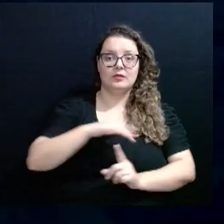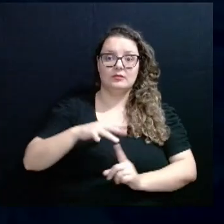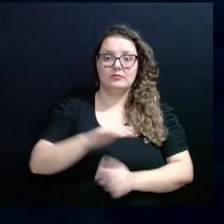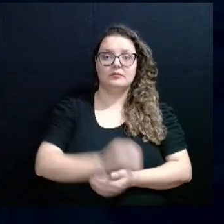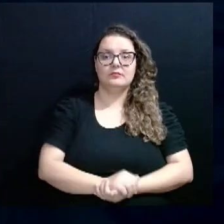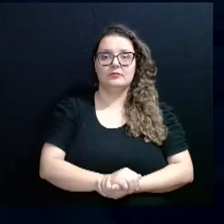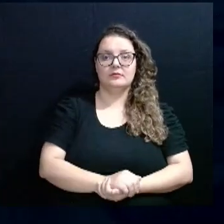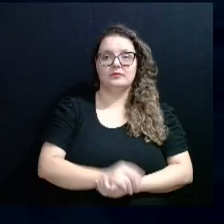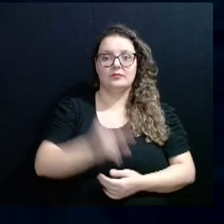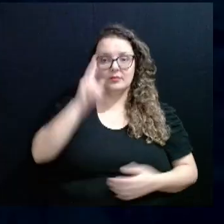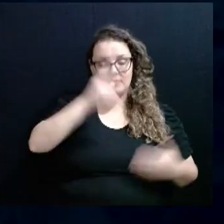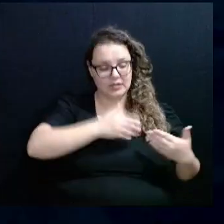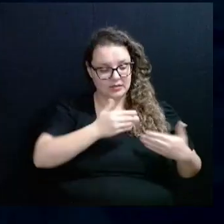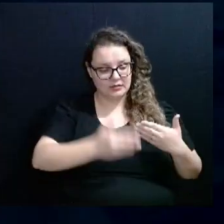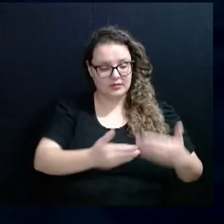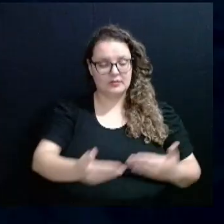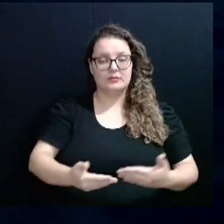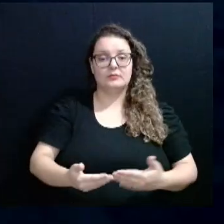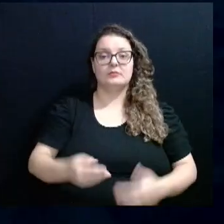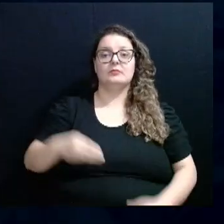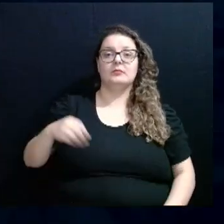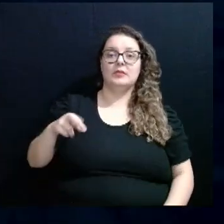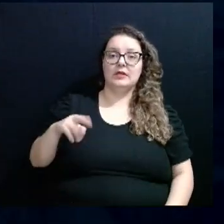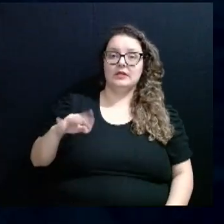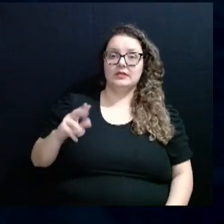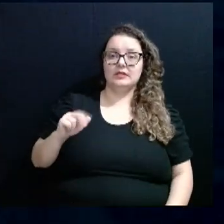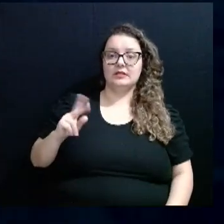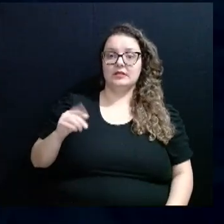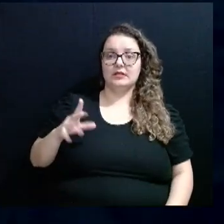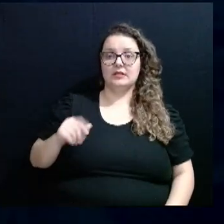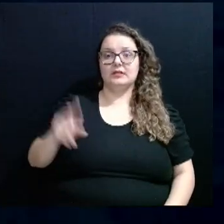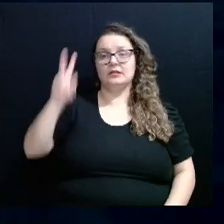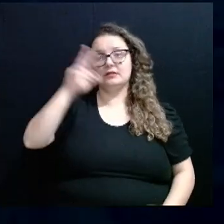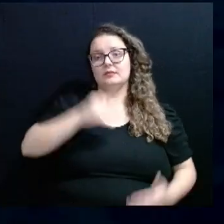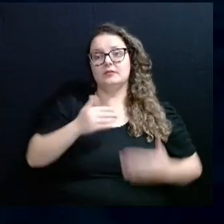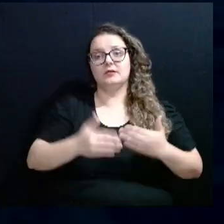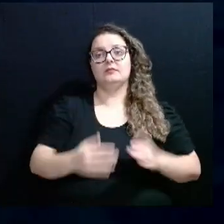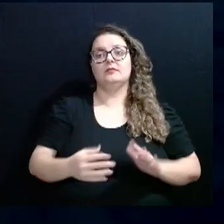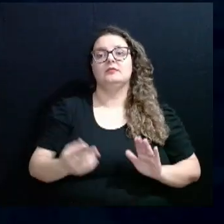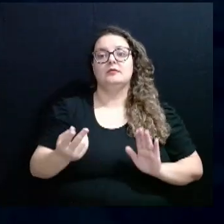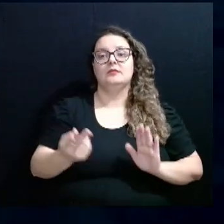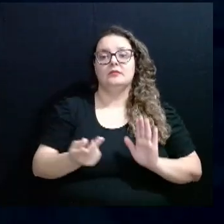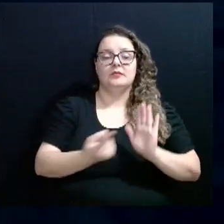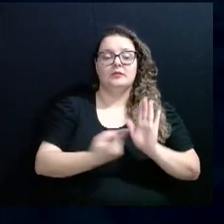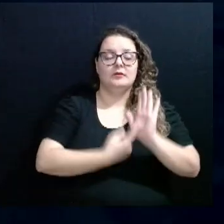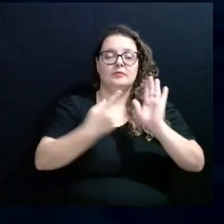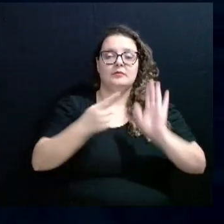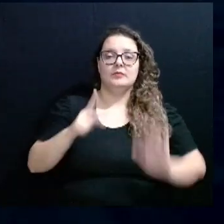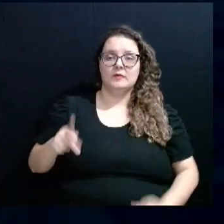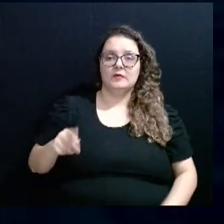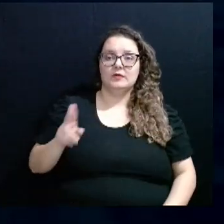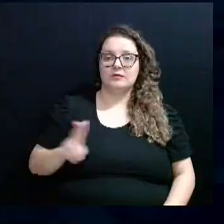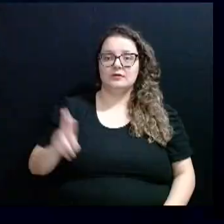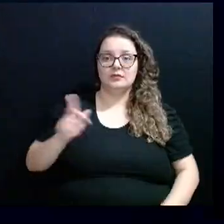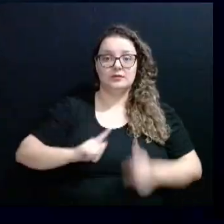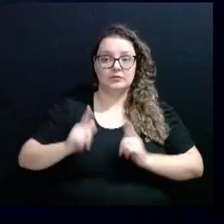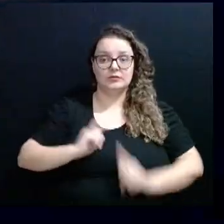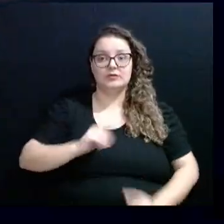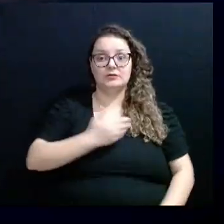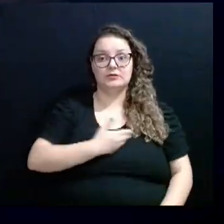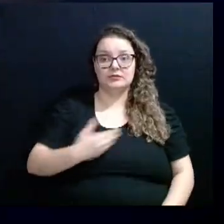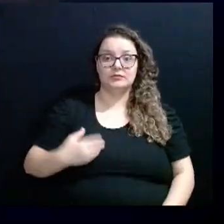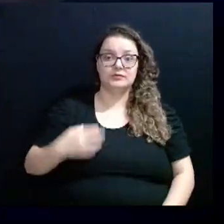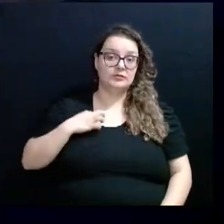carreira, Maria Helena construiu um legado como professora universitária, gestora pública e voluntária.